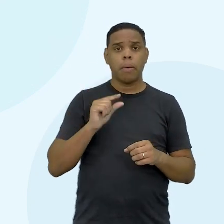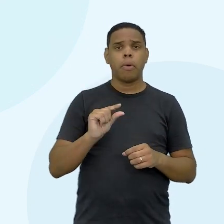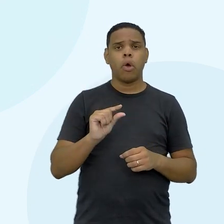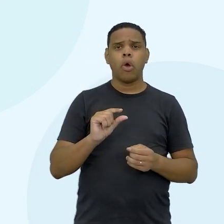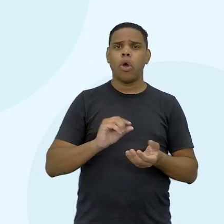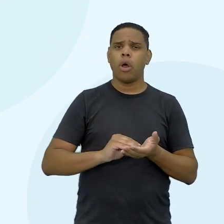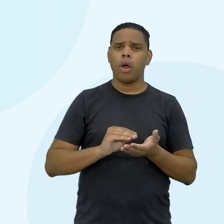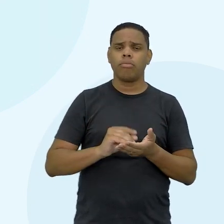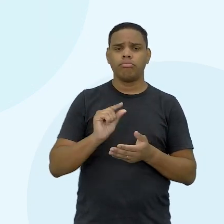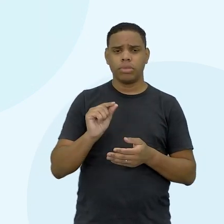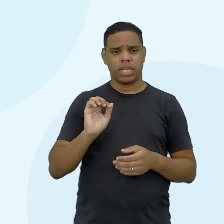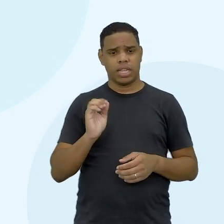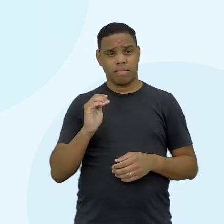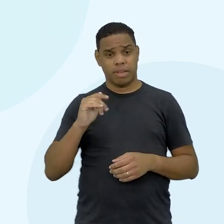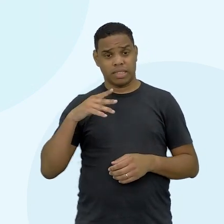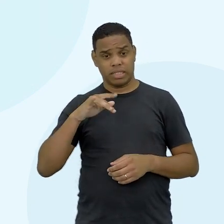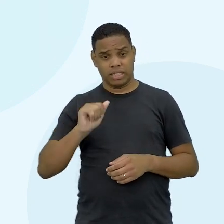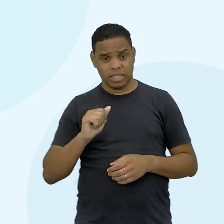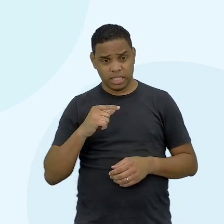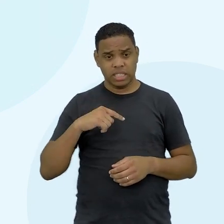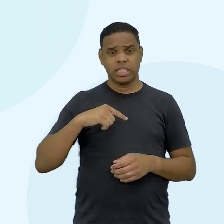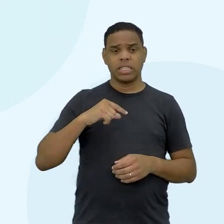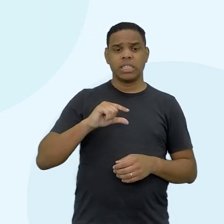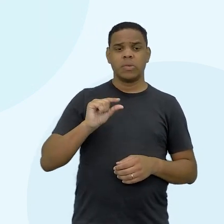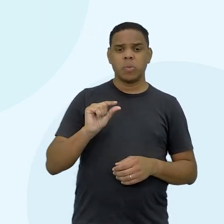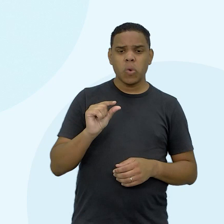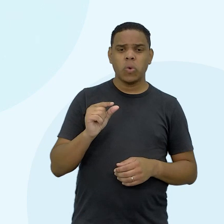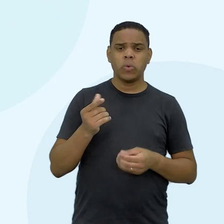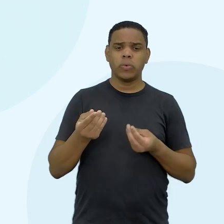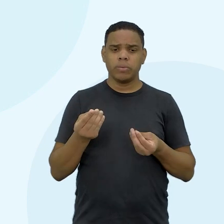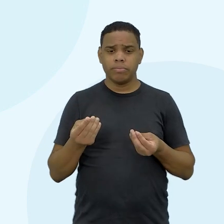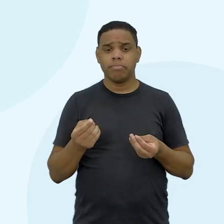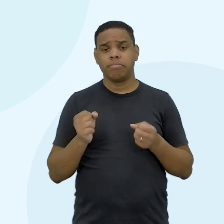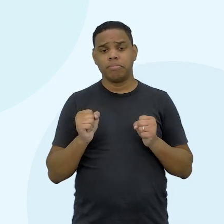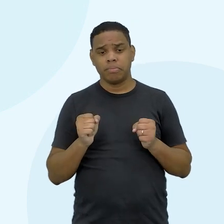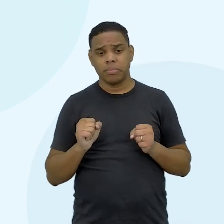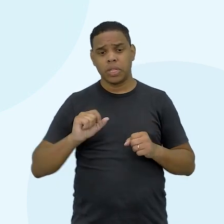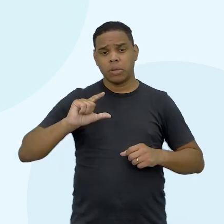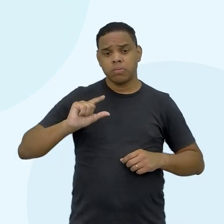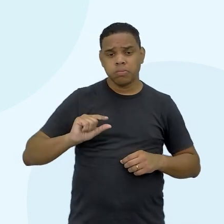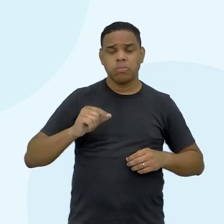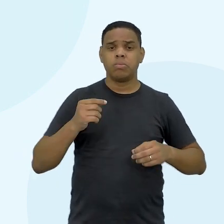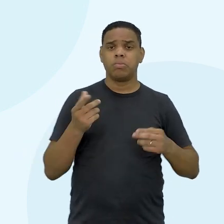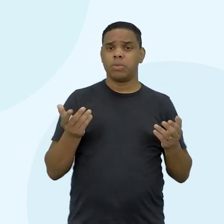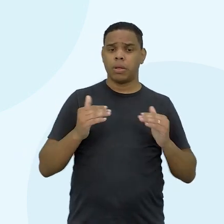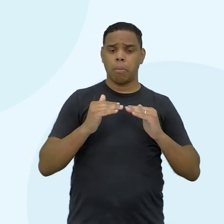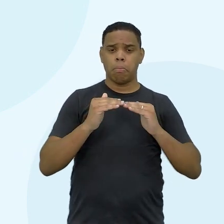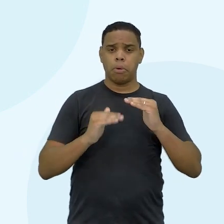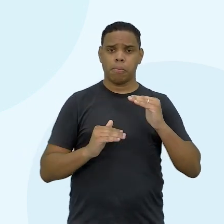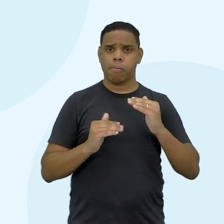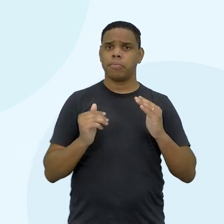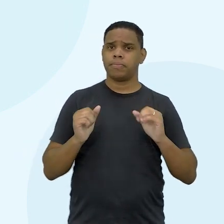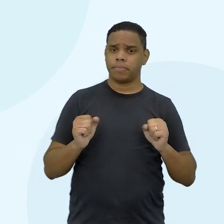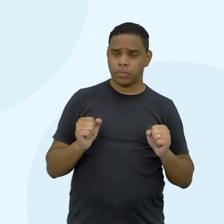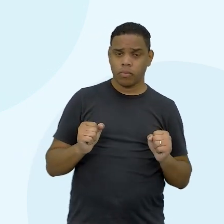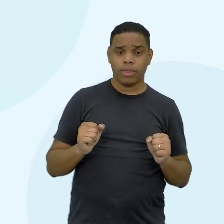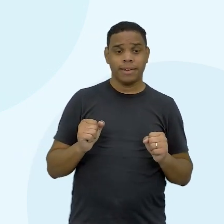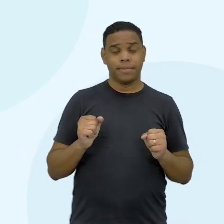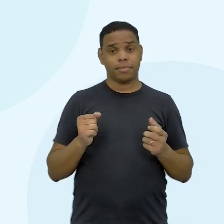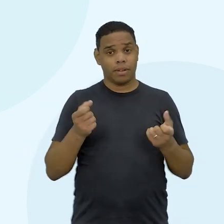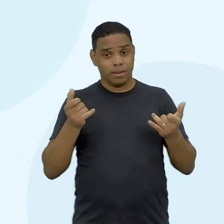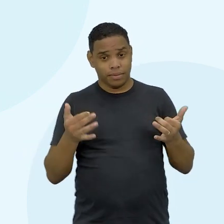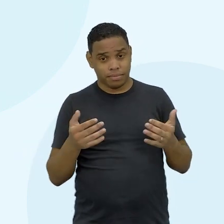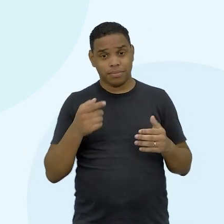reduzido. Então, as minhas hemácias, elas estão pequenininhas, né? Elas estão aí, olha, menores do que o normal. E ali, olha, quando a gente fala,